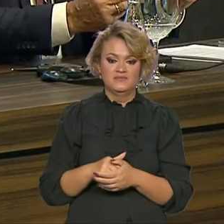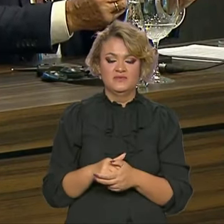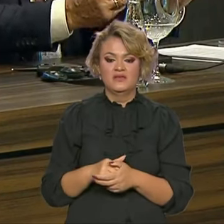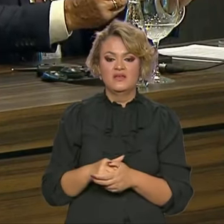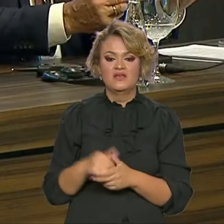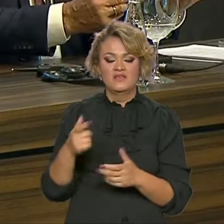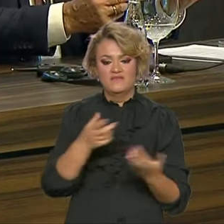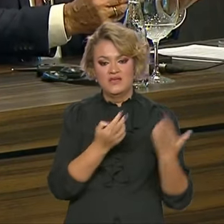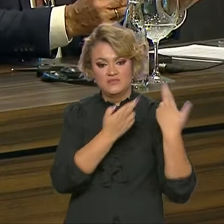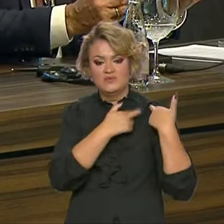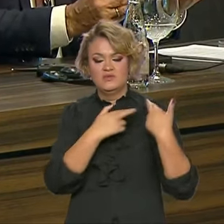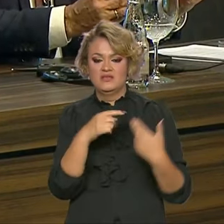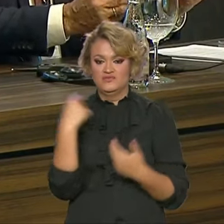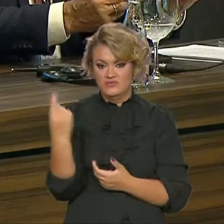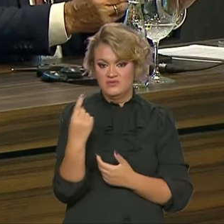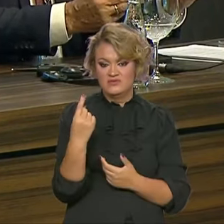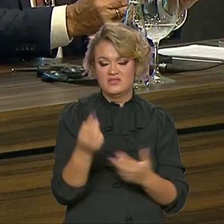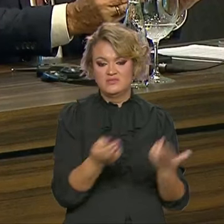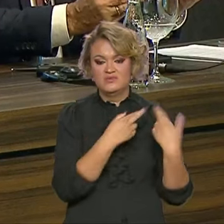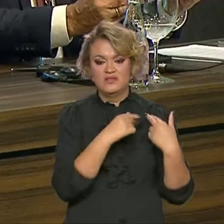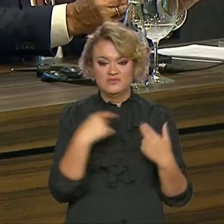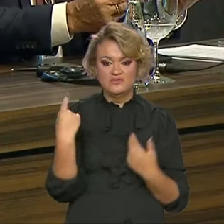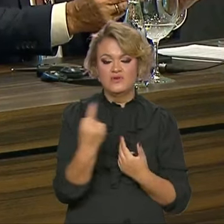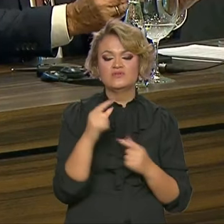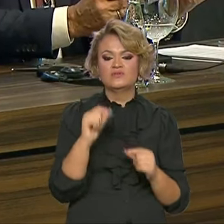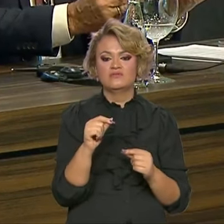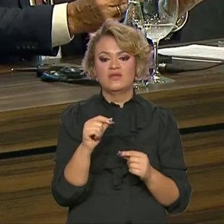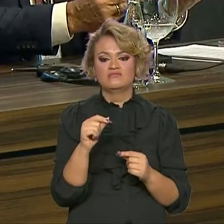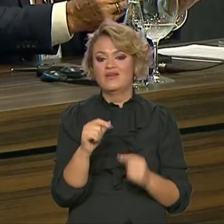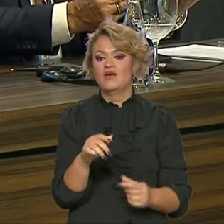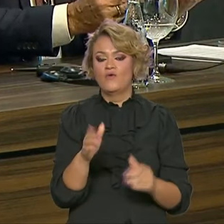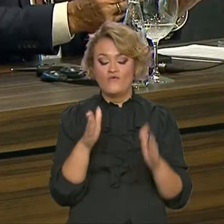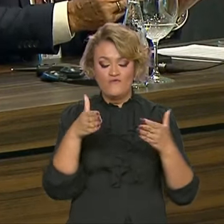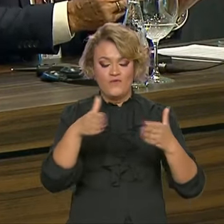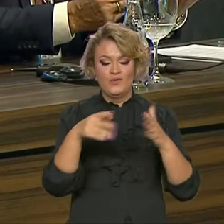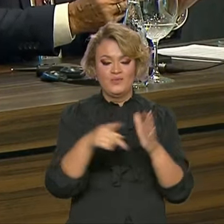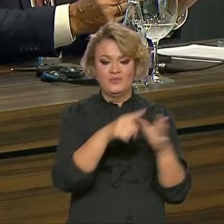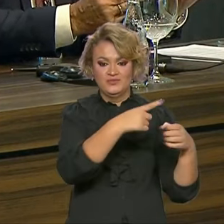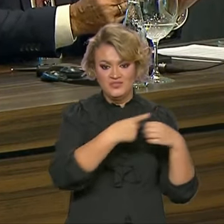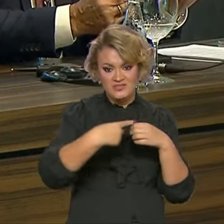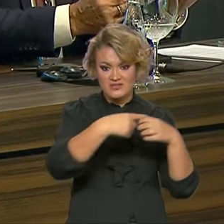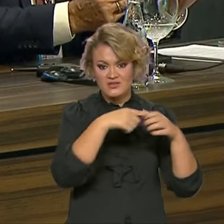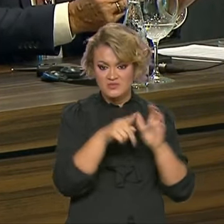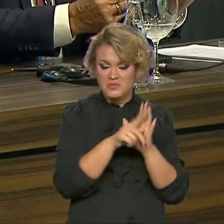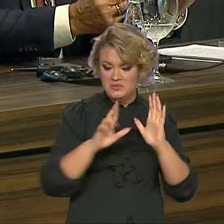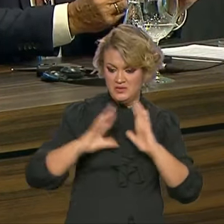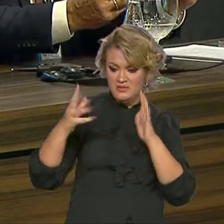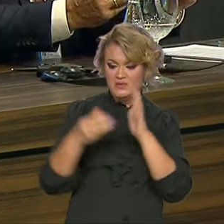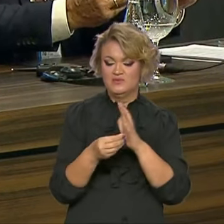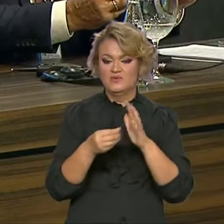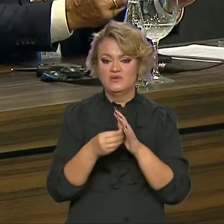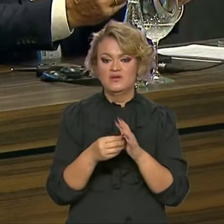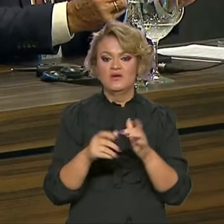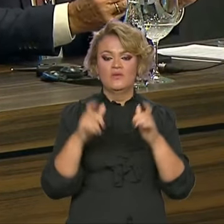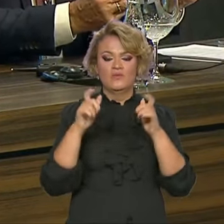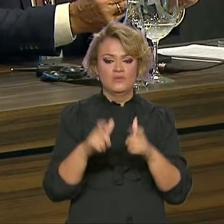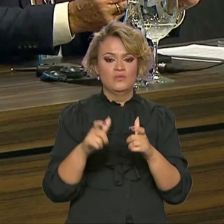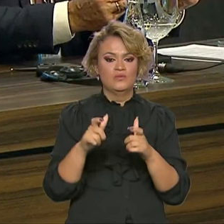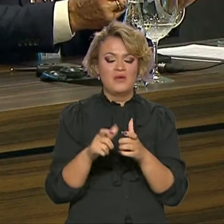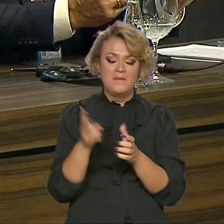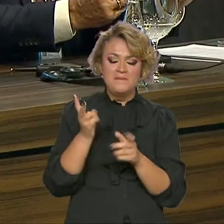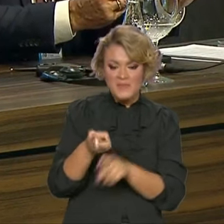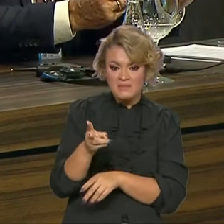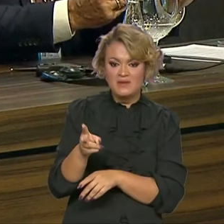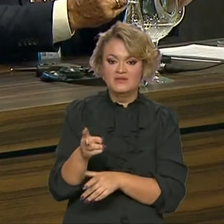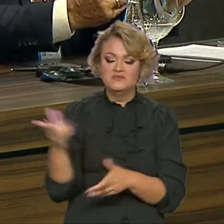a responsabilidade de criar o Fórum de Cidades Amazônicas, um espaço permanente